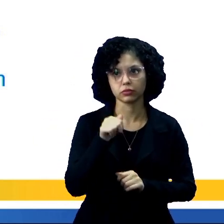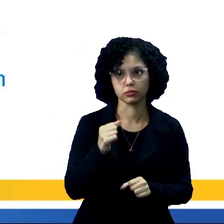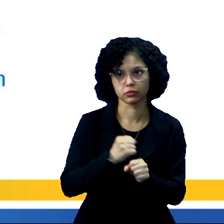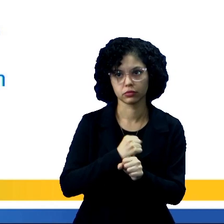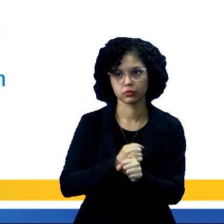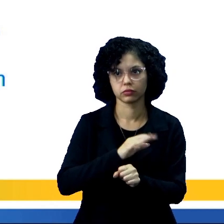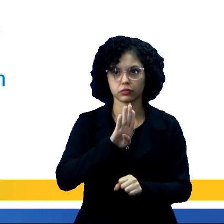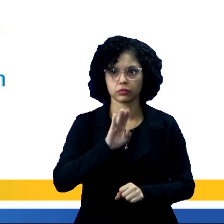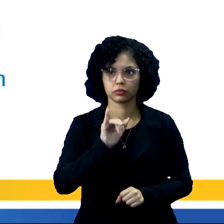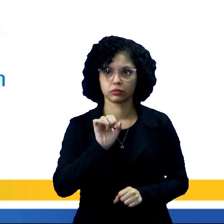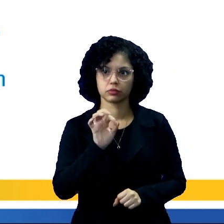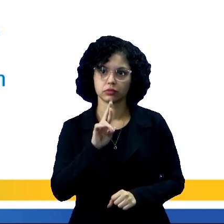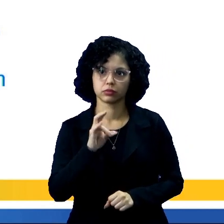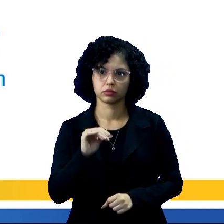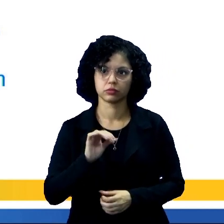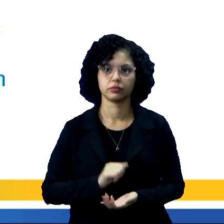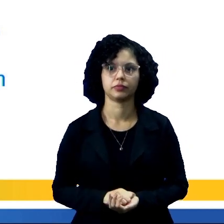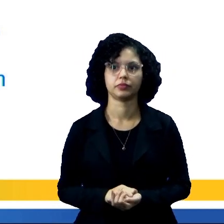ano bissexto.